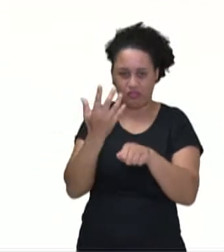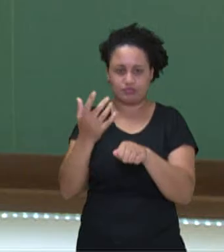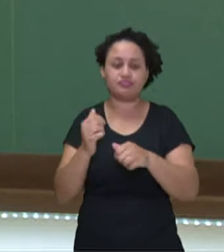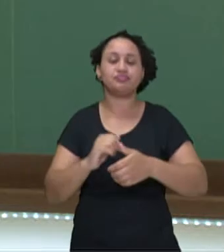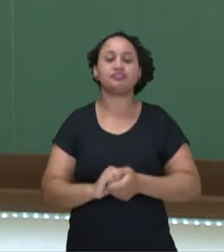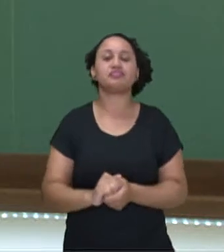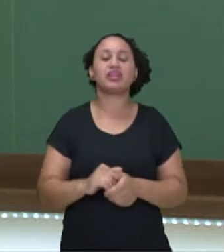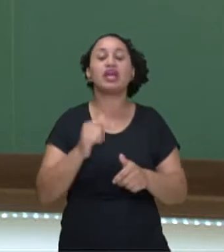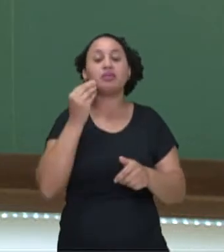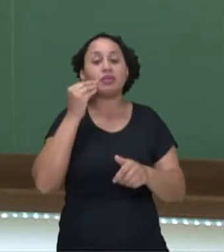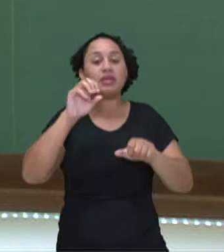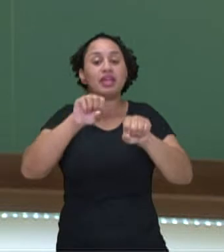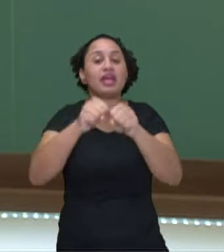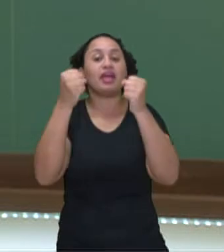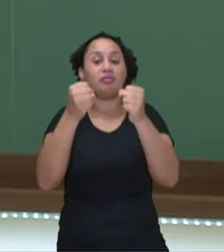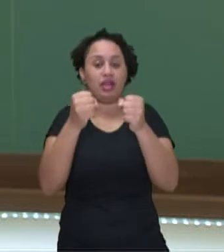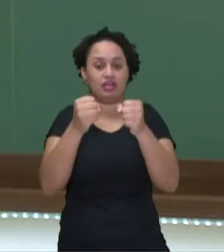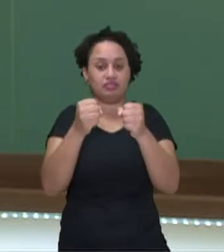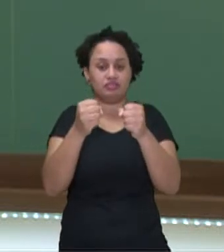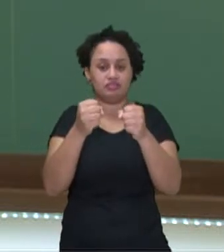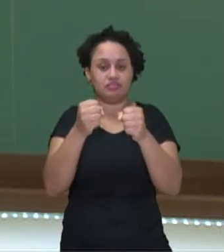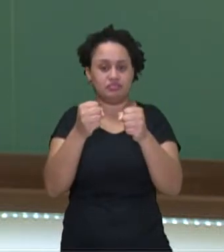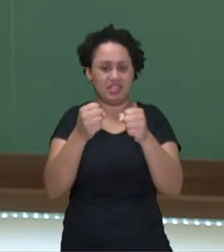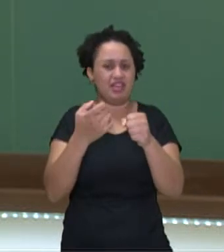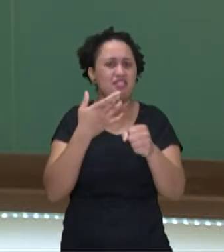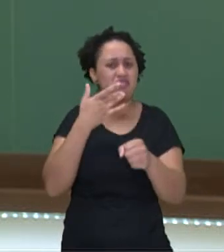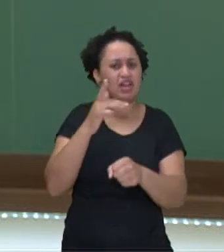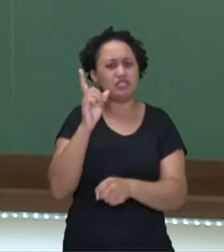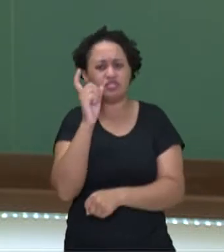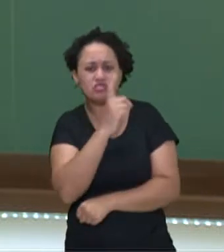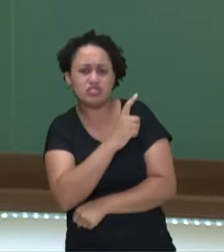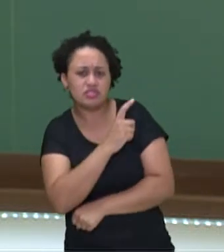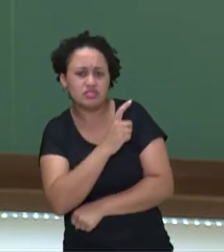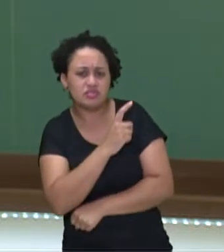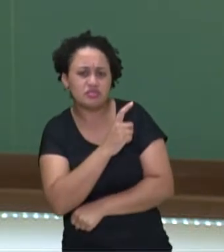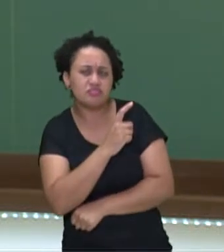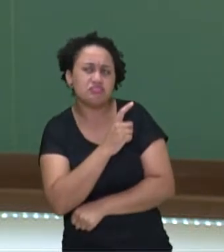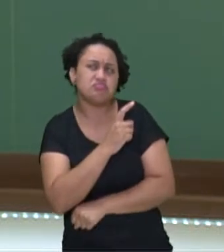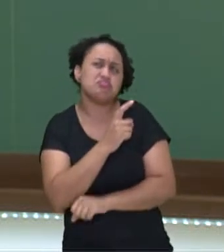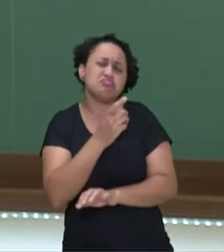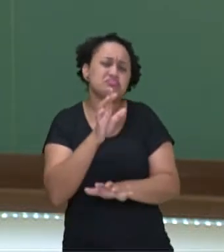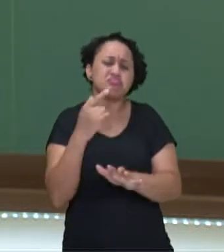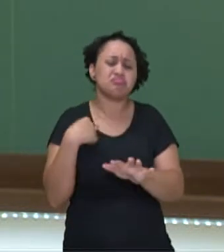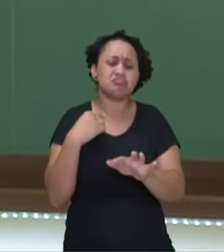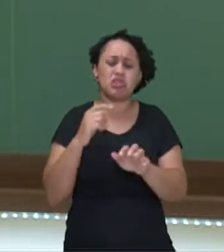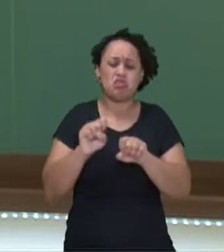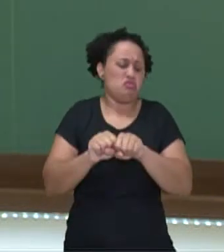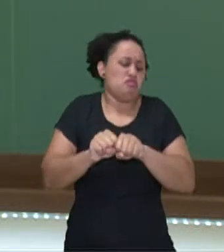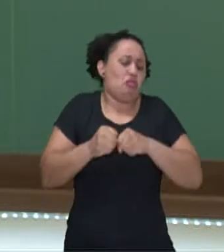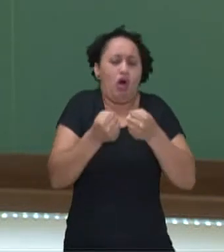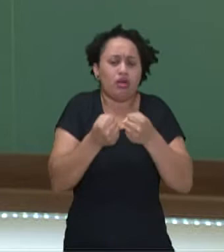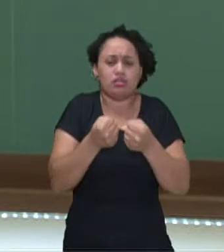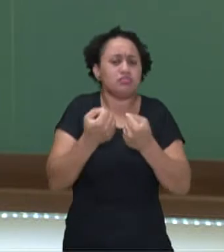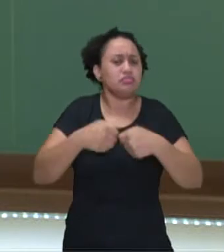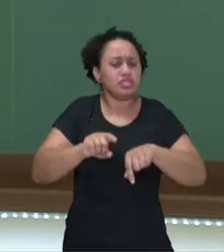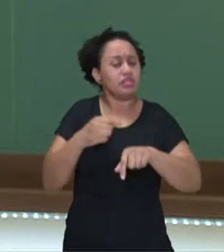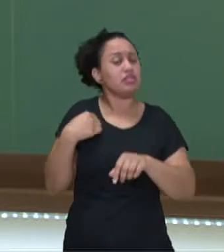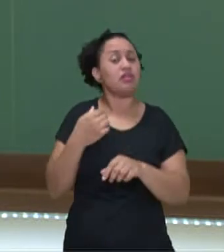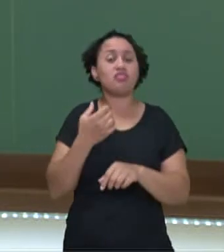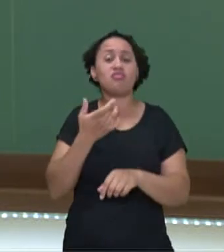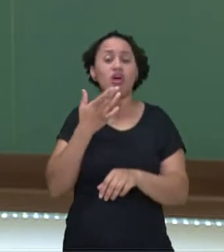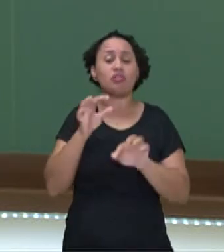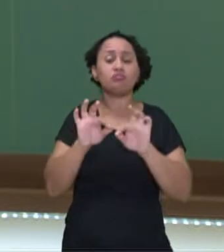tente quebrar esse palito. É fácil ou é difícil? Talvez nem precise de muita força para fazer isso,